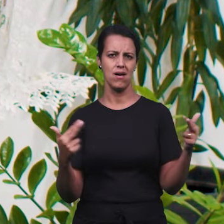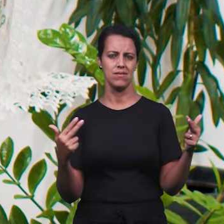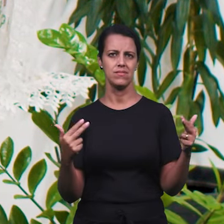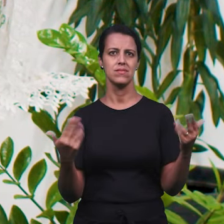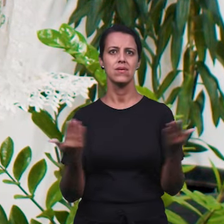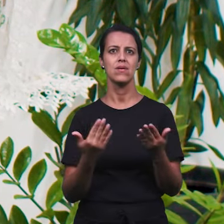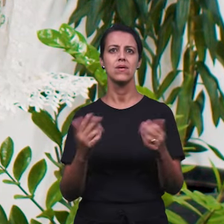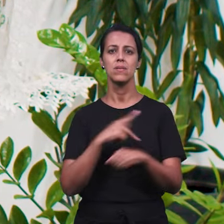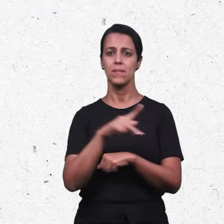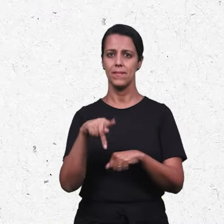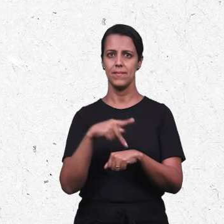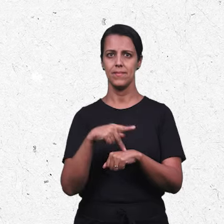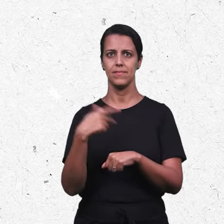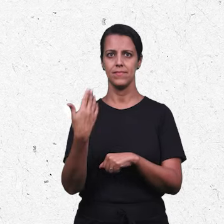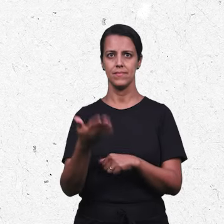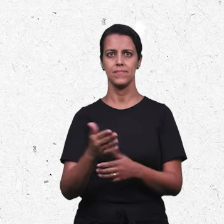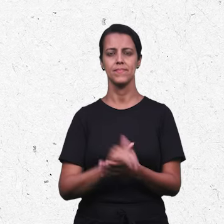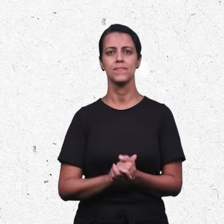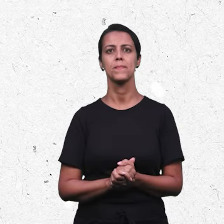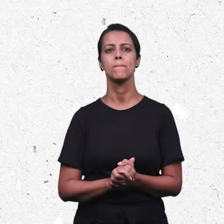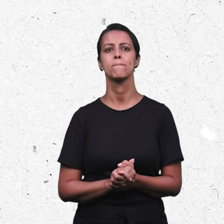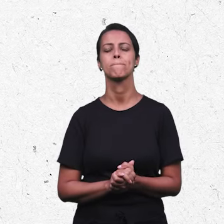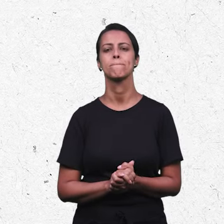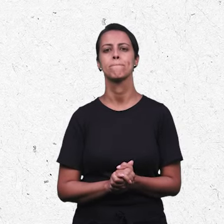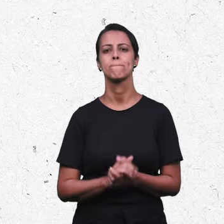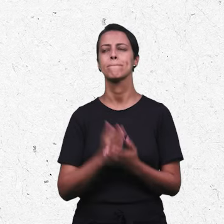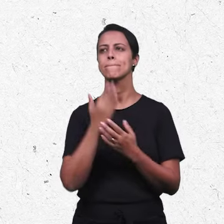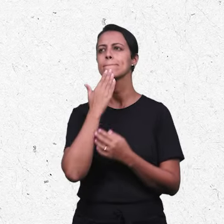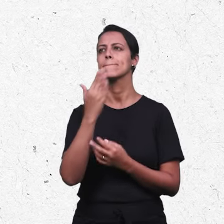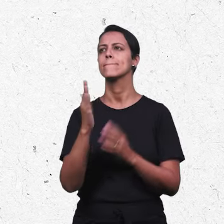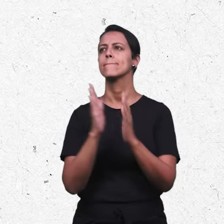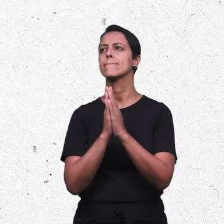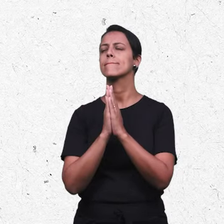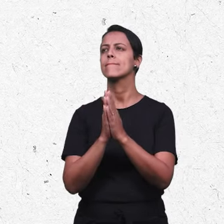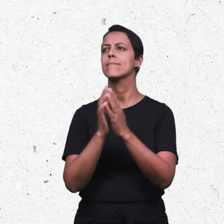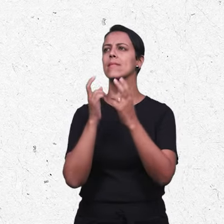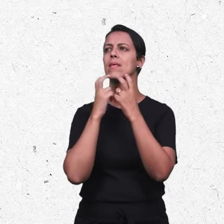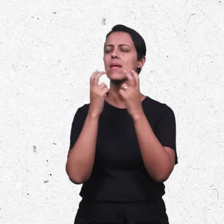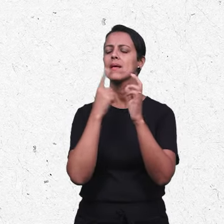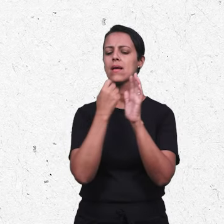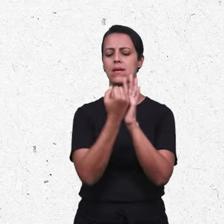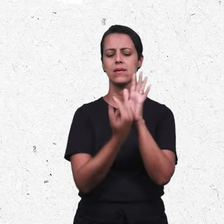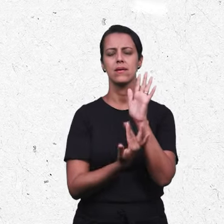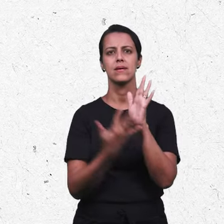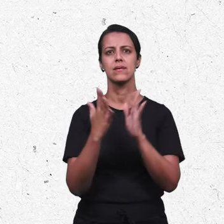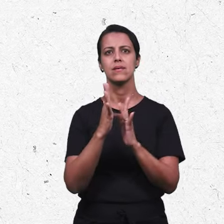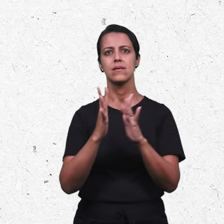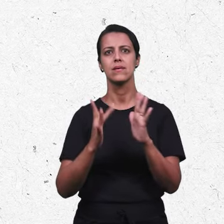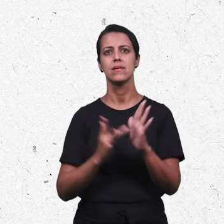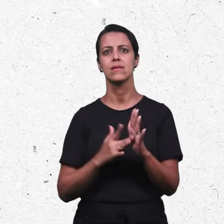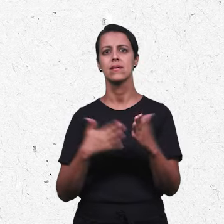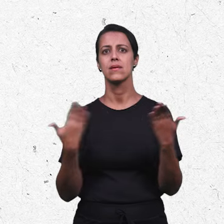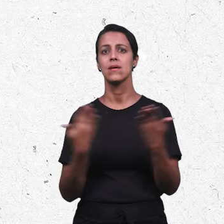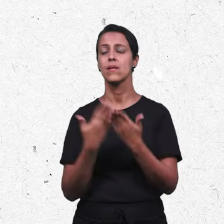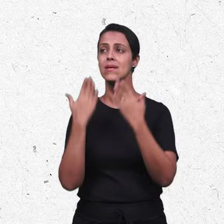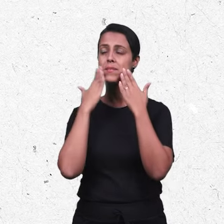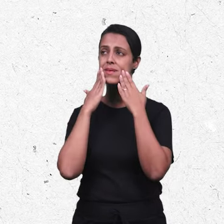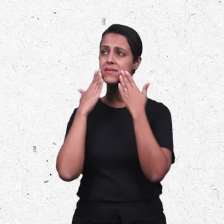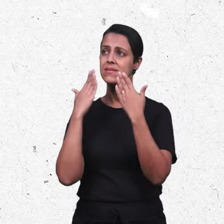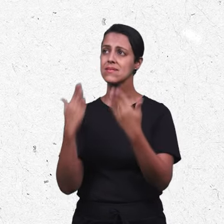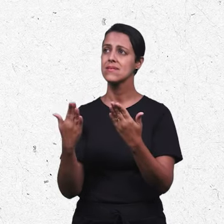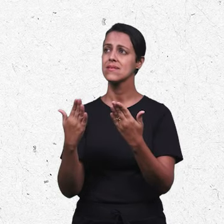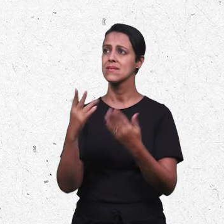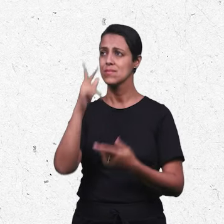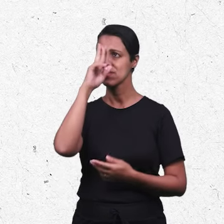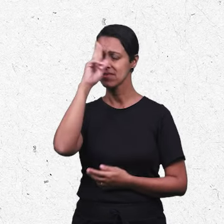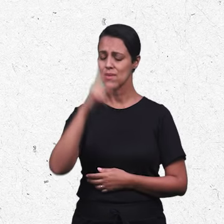pela nossa Pátria senhor nós intercedemos a ti a Clamar pelo poder que é no sangue do Senhor Jesus quando apresentamos diante do altar